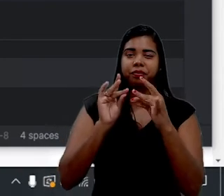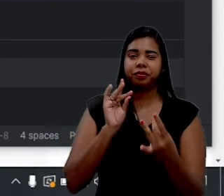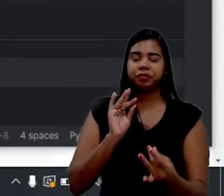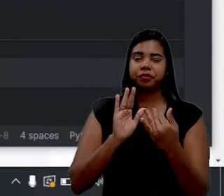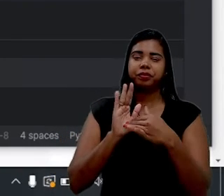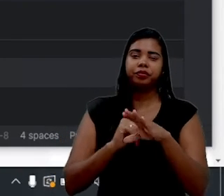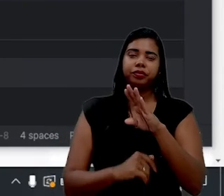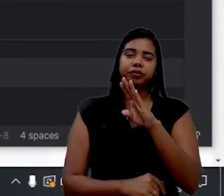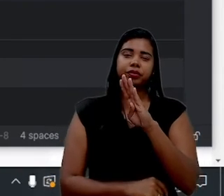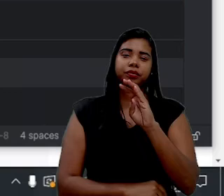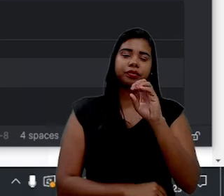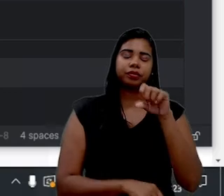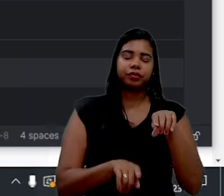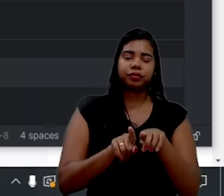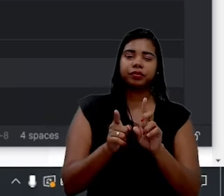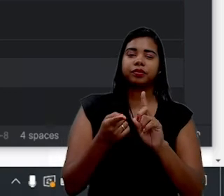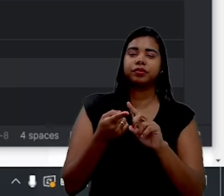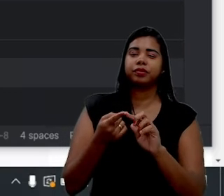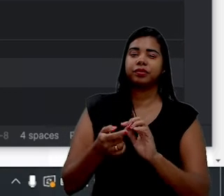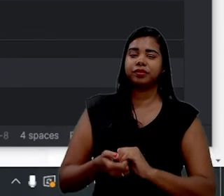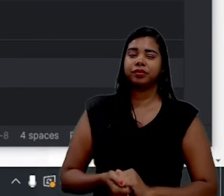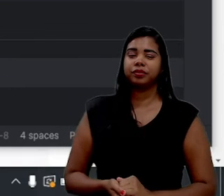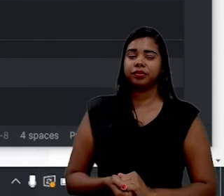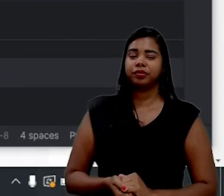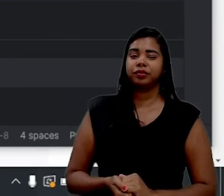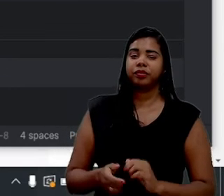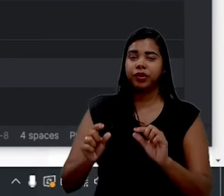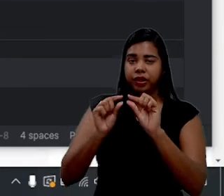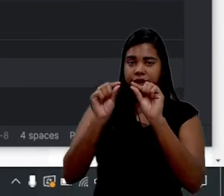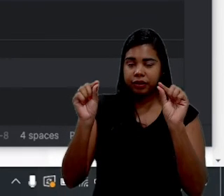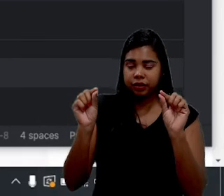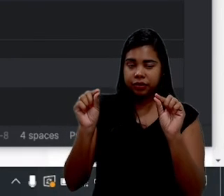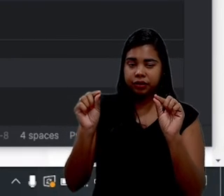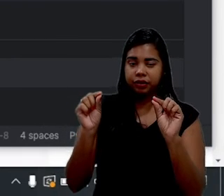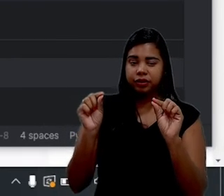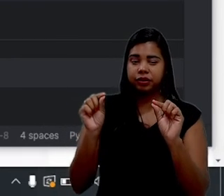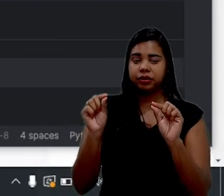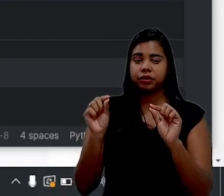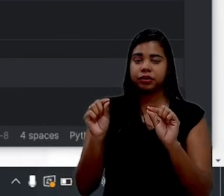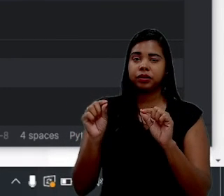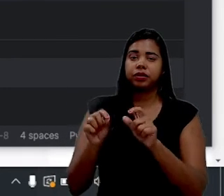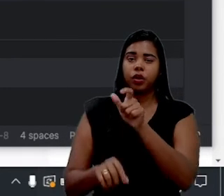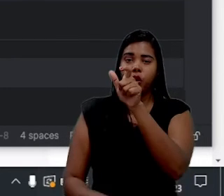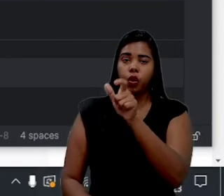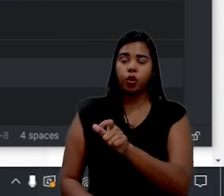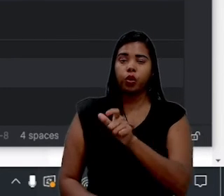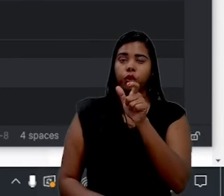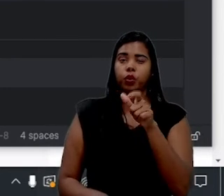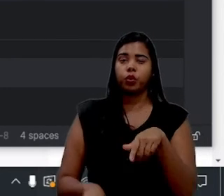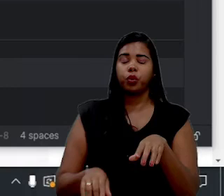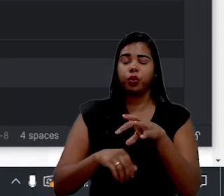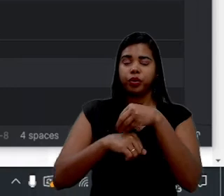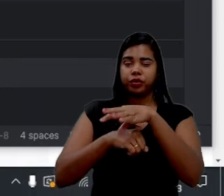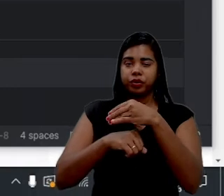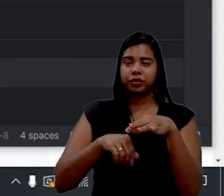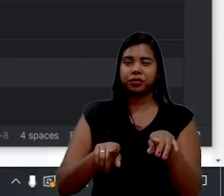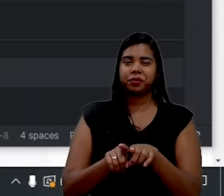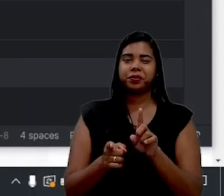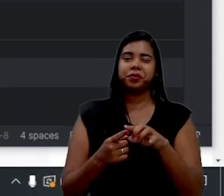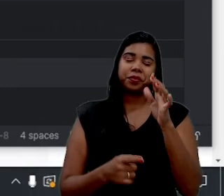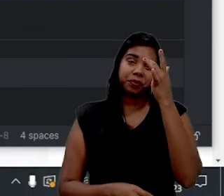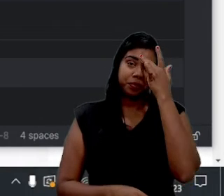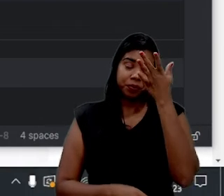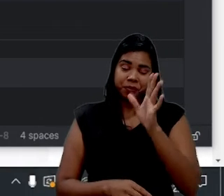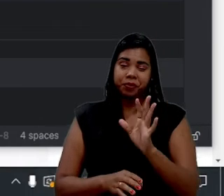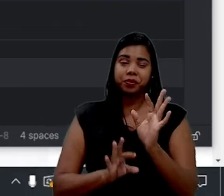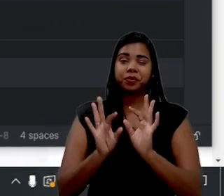linha, tá? E dentro da linha a gente vai colocando, né? Outras divs e coluna, tá? Então a gente vai distribuindo, fica mais fácil de